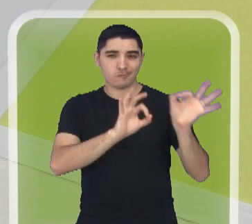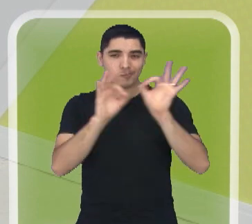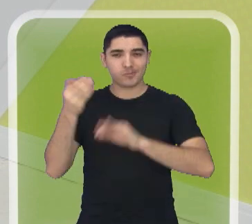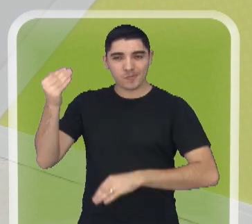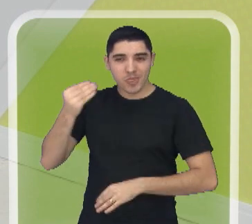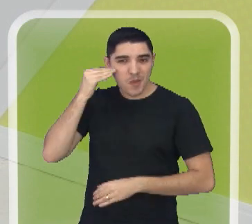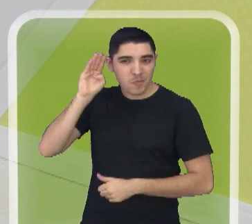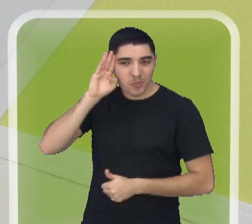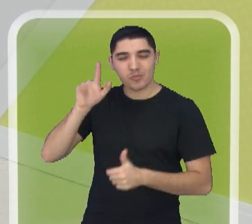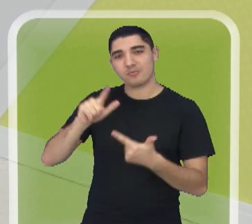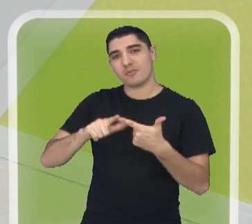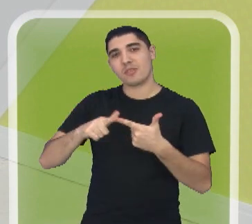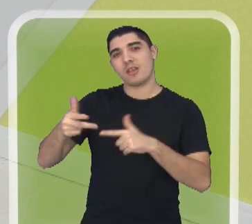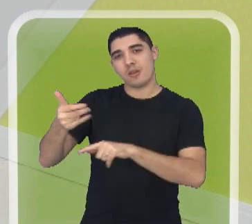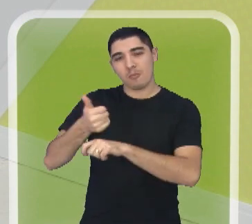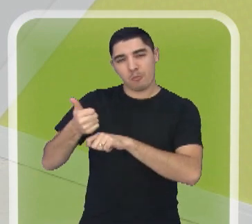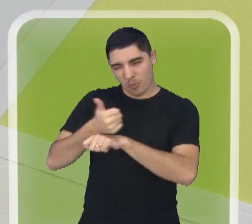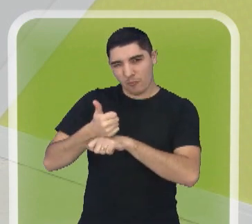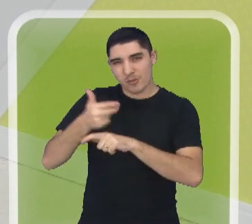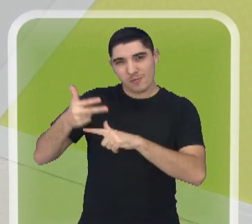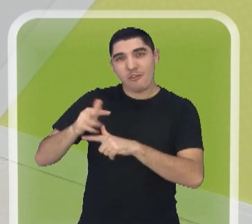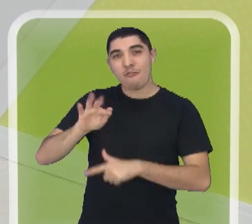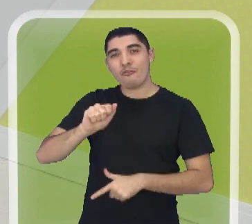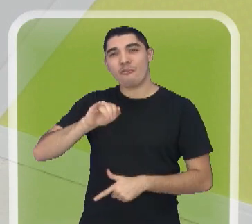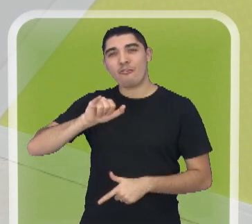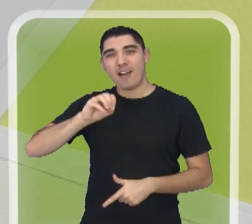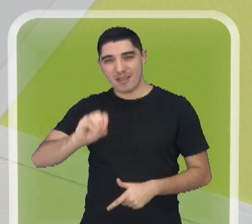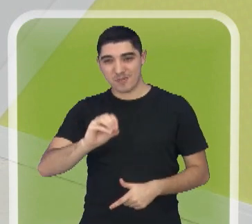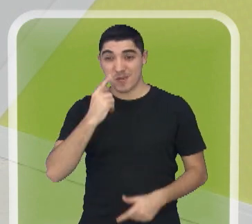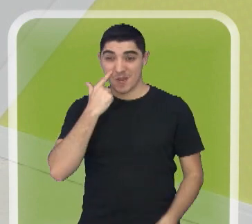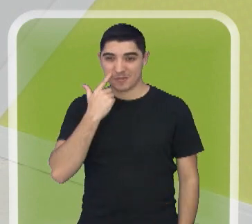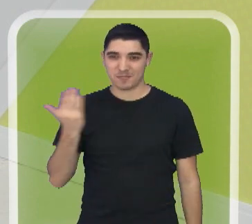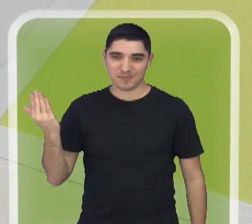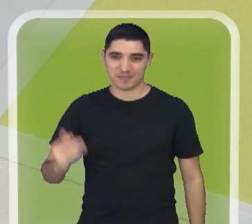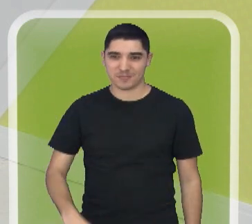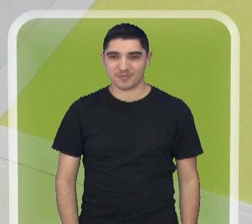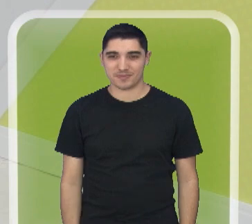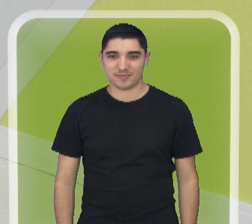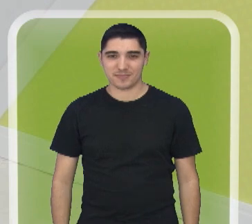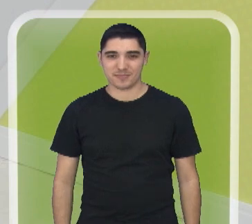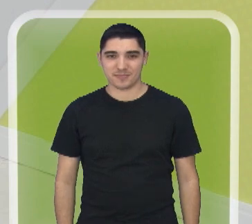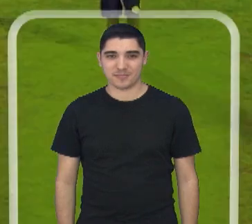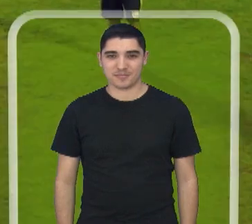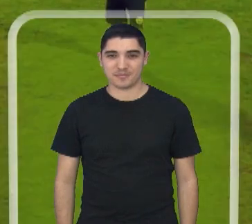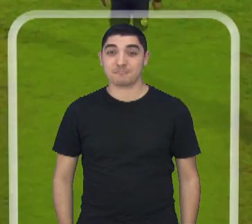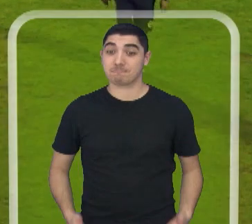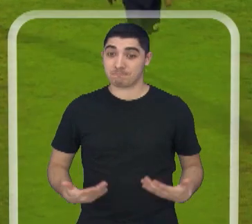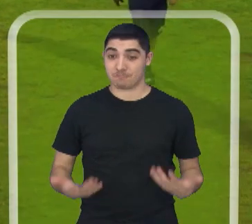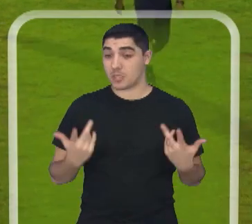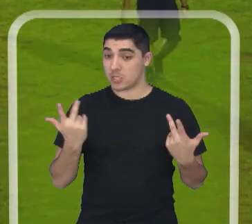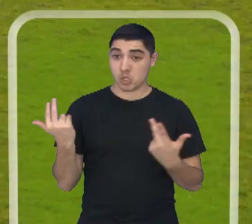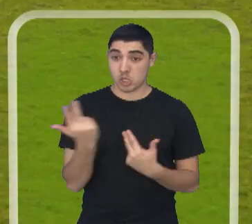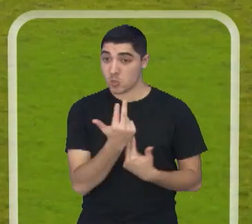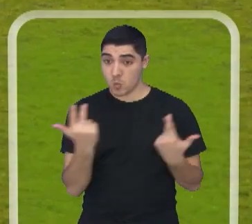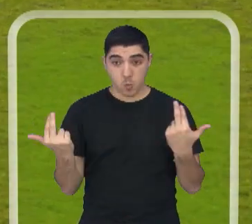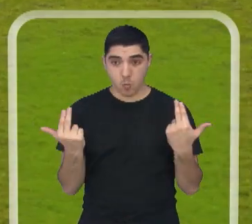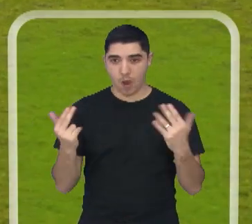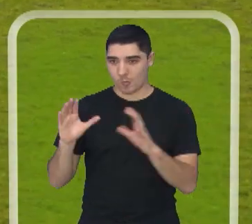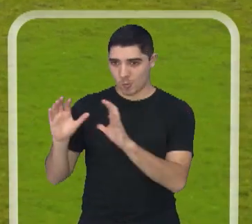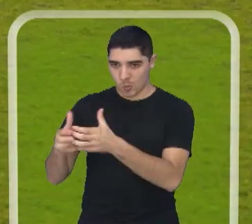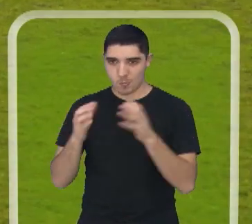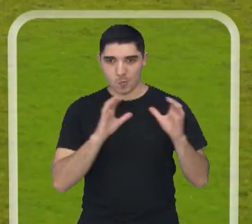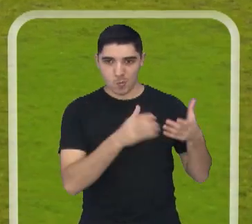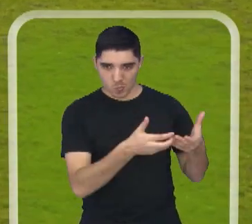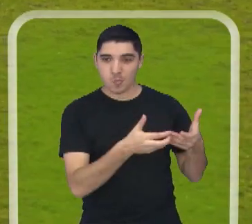do Brunão e do cinegrafista Fábio Negrão. Até rimou. Solta, Matheus. Praticamente iguais na tabela de classificação da